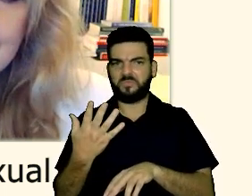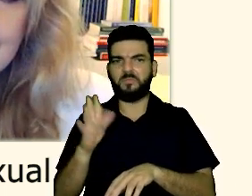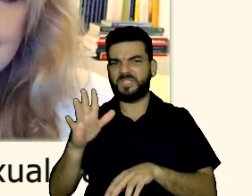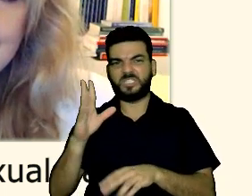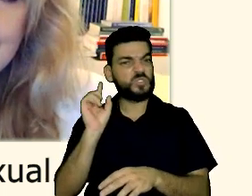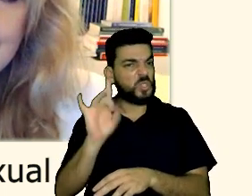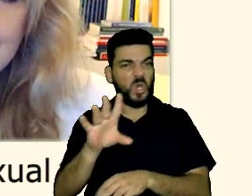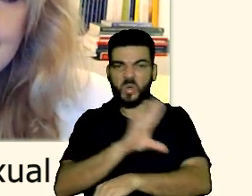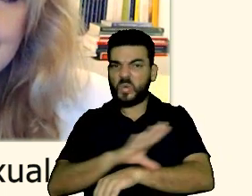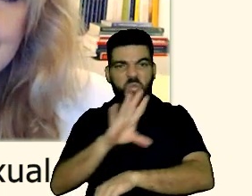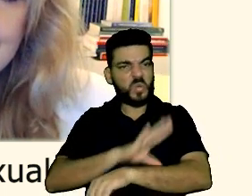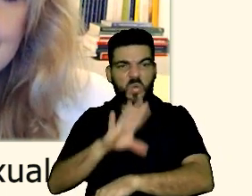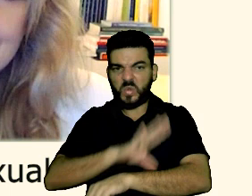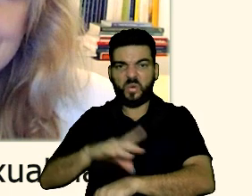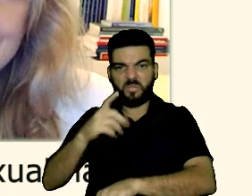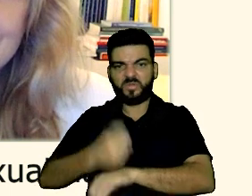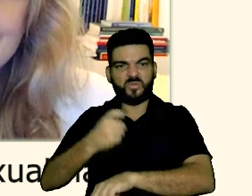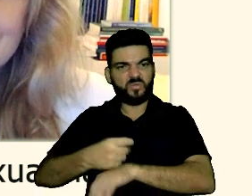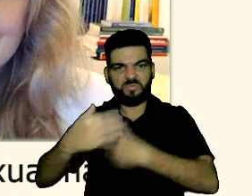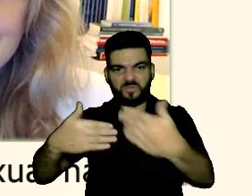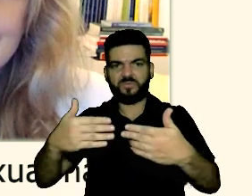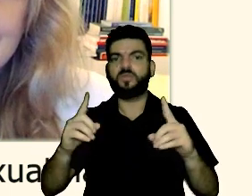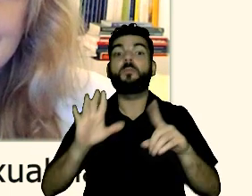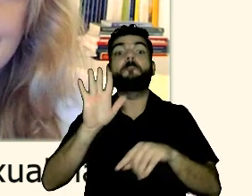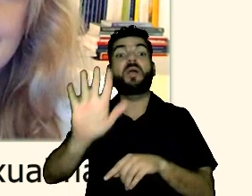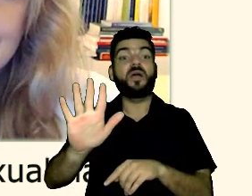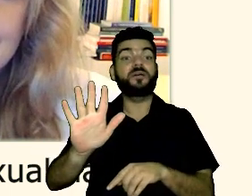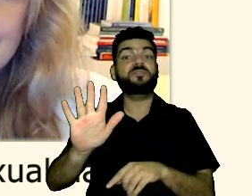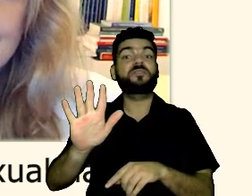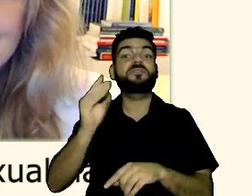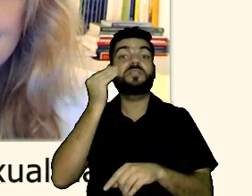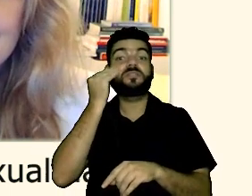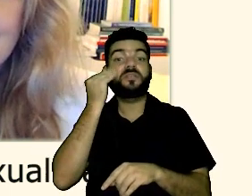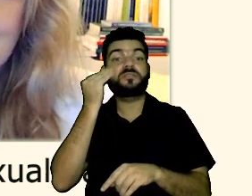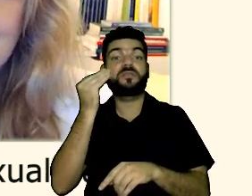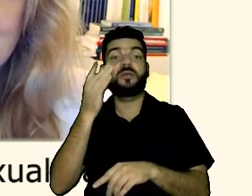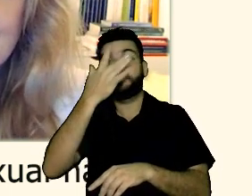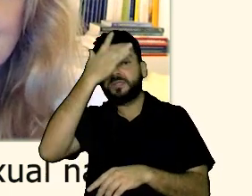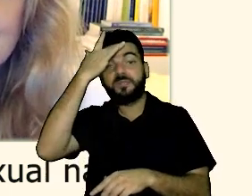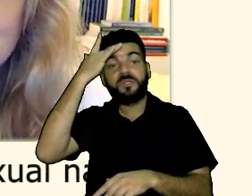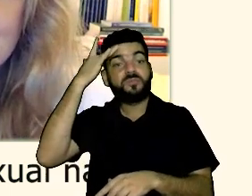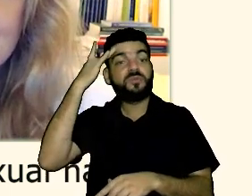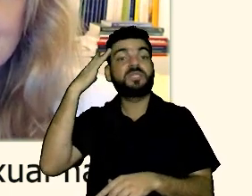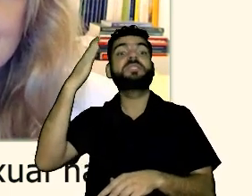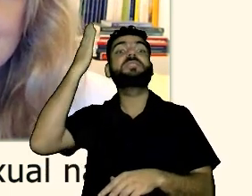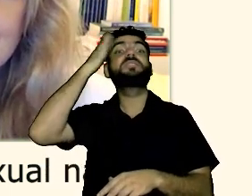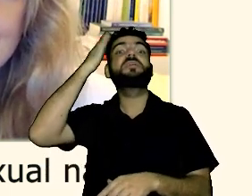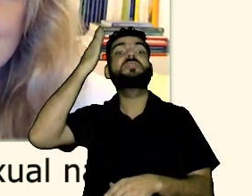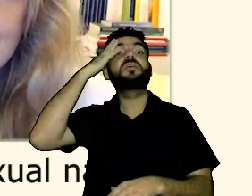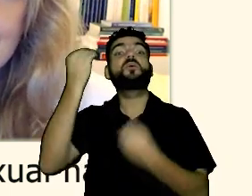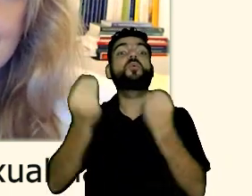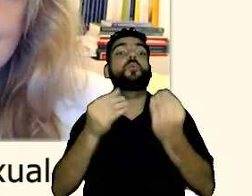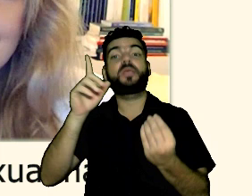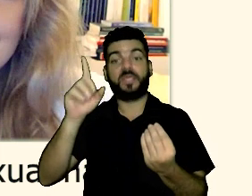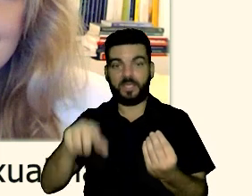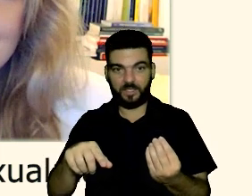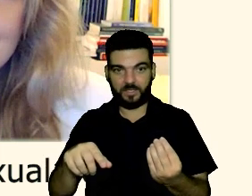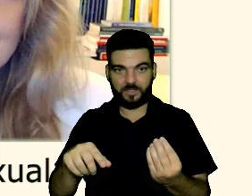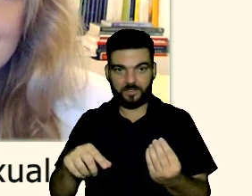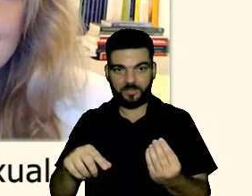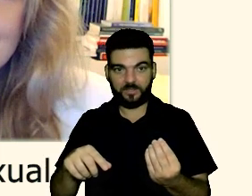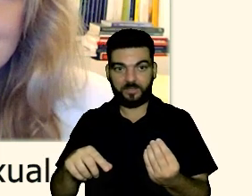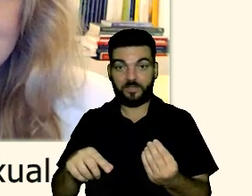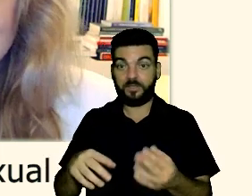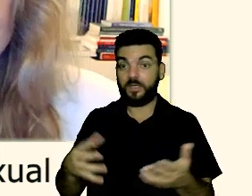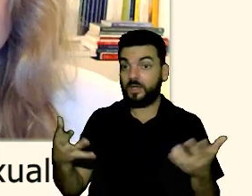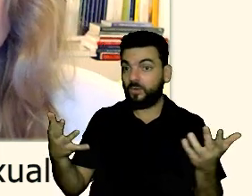seria tanto em um treinamento dentro da organização para que as pessoas agissem de uma determinada maneira ou aprendessem a se